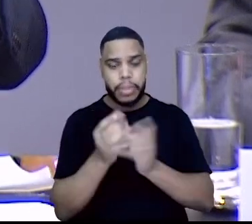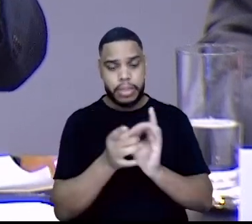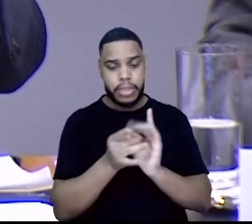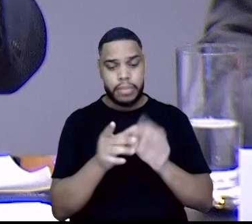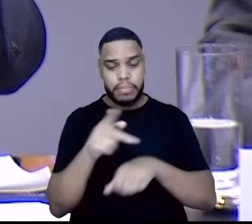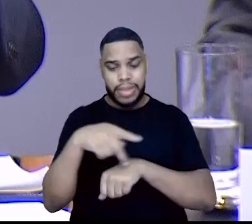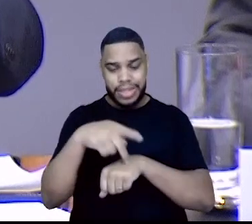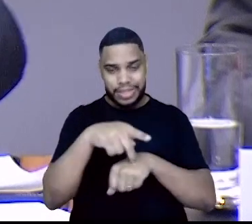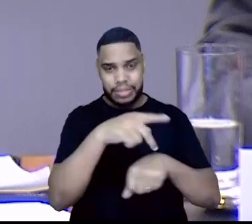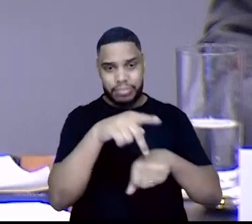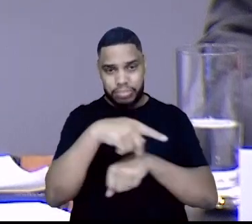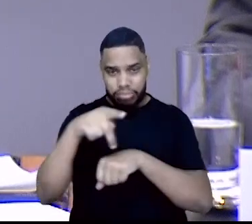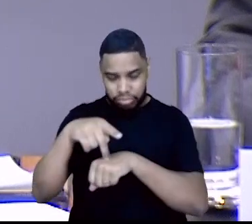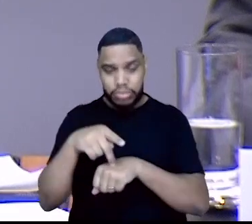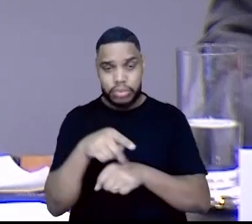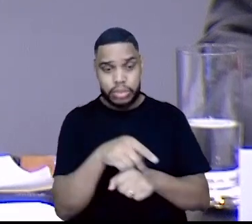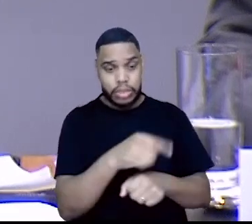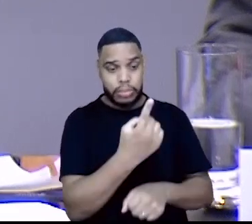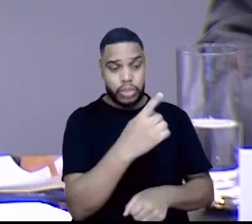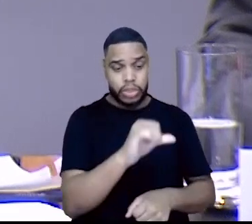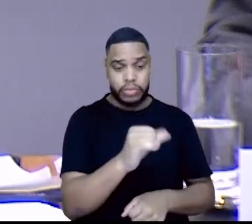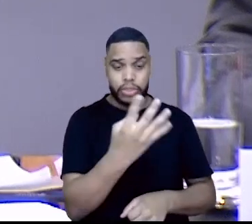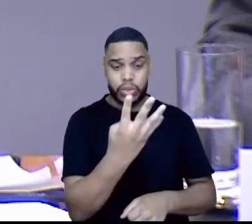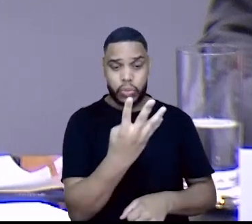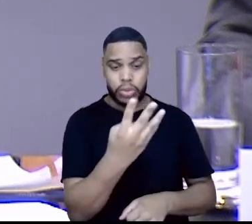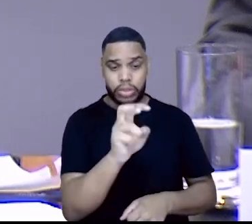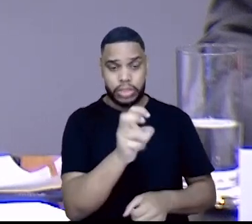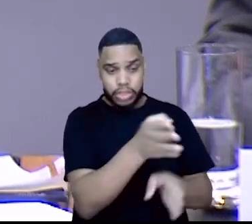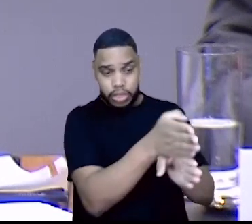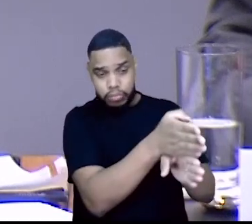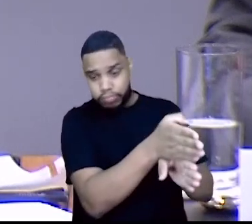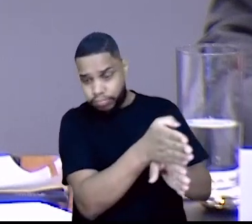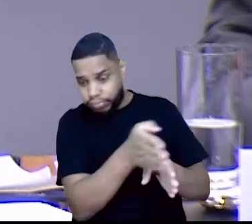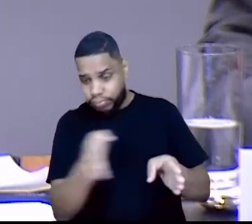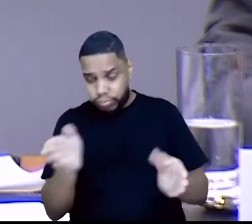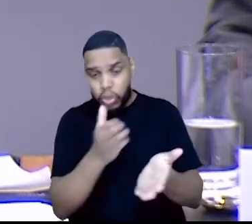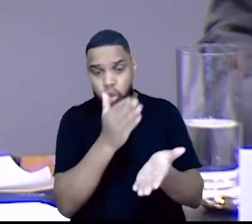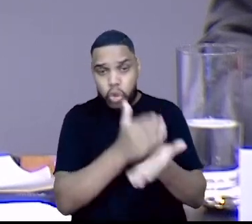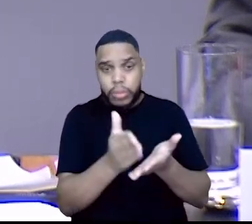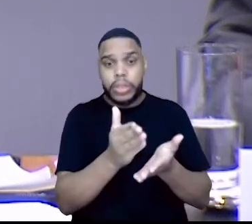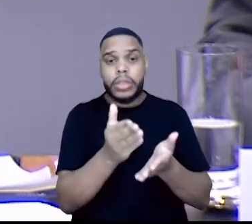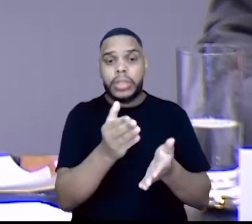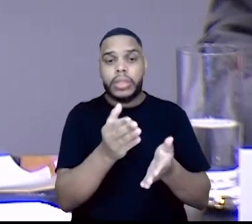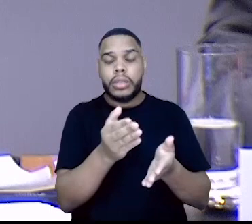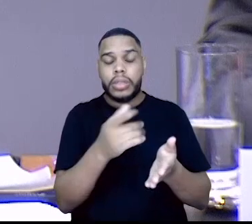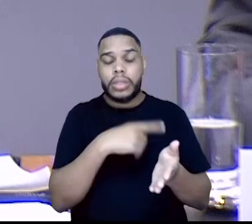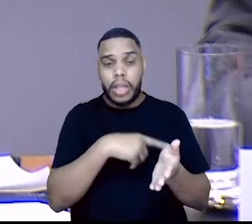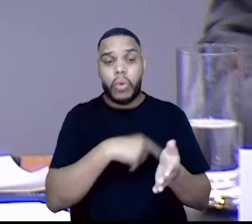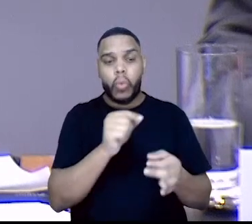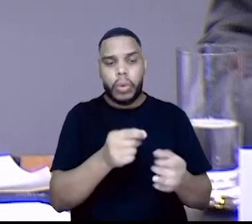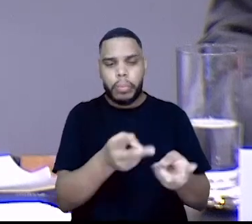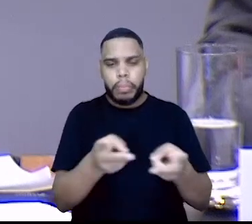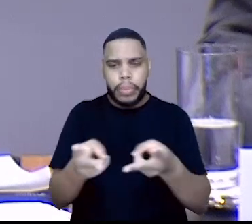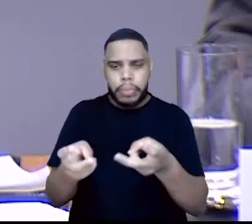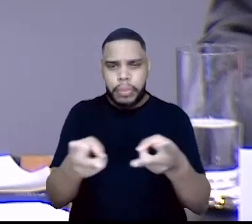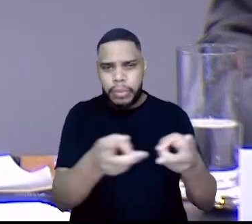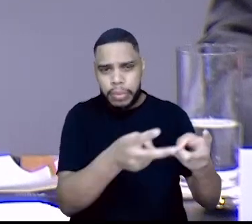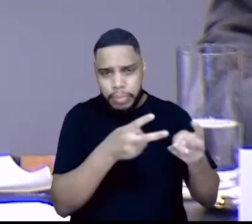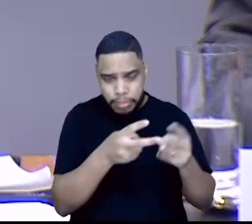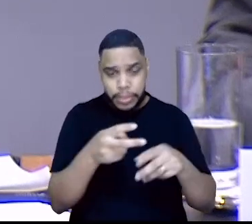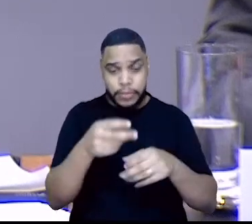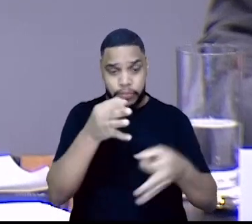no pós-45, passaram a se dar conta de que um judiciário forte e independente